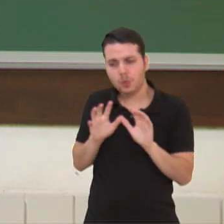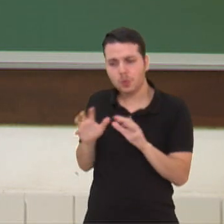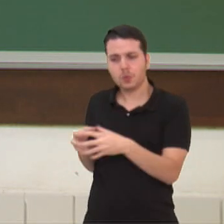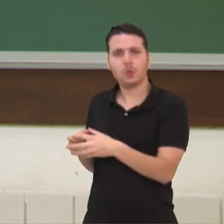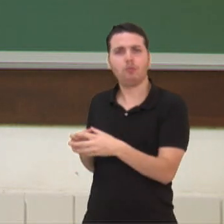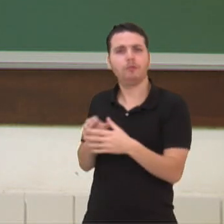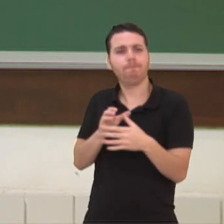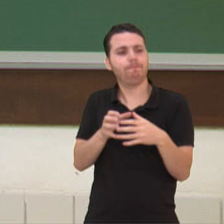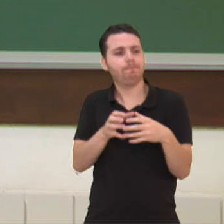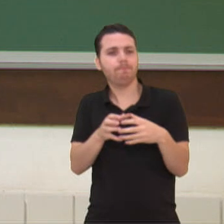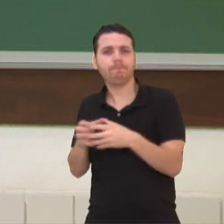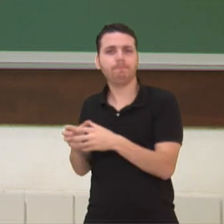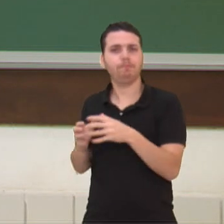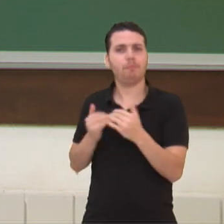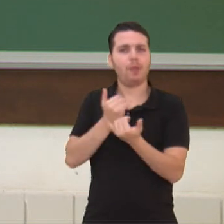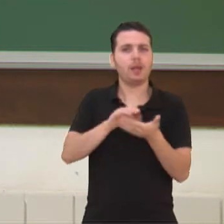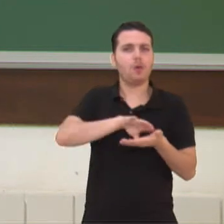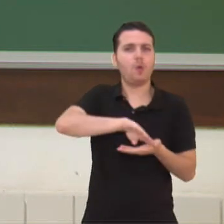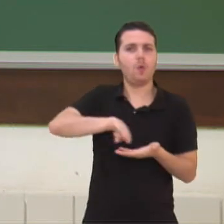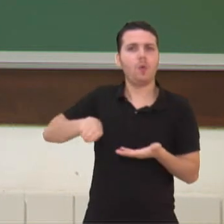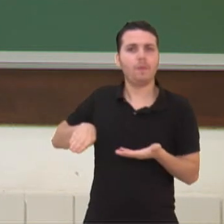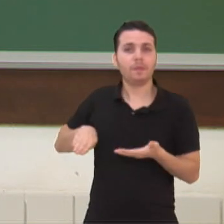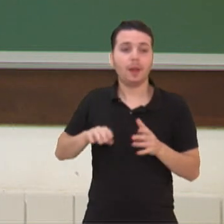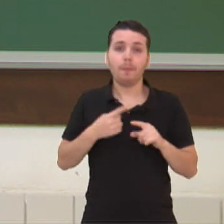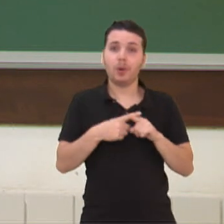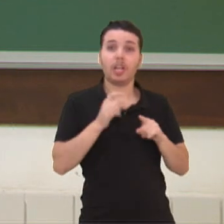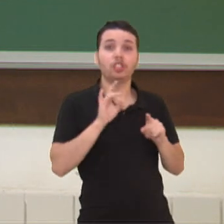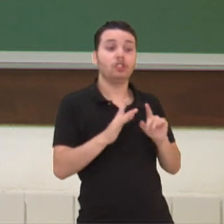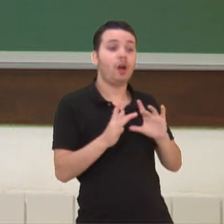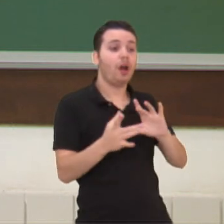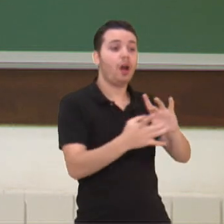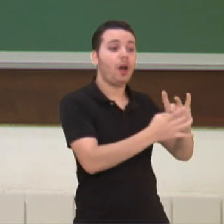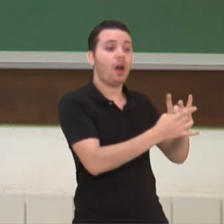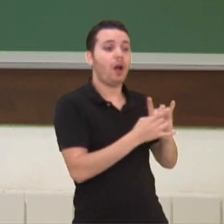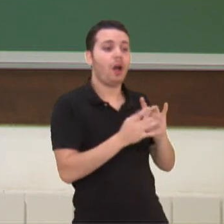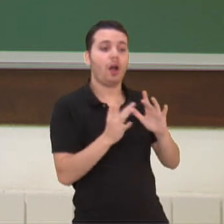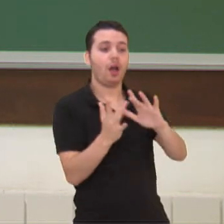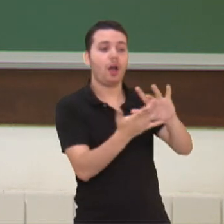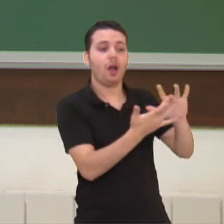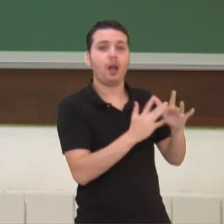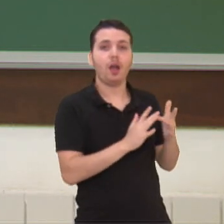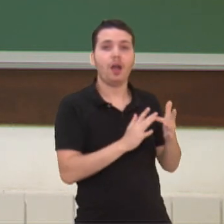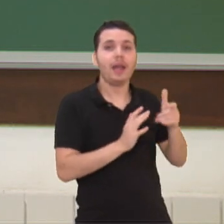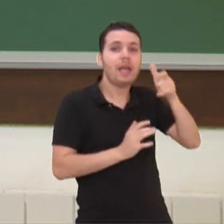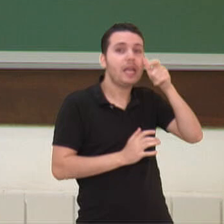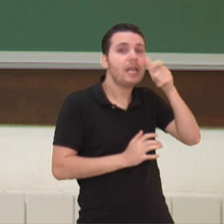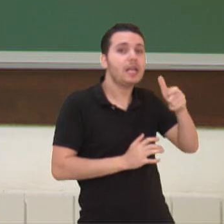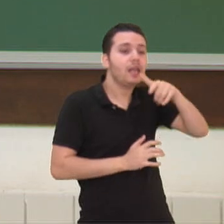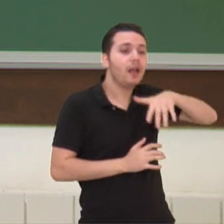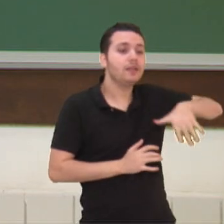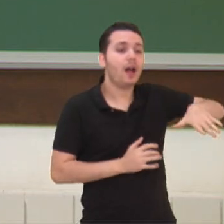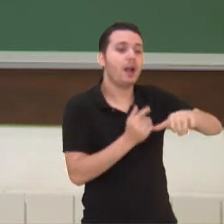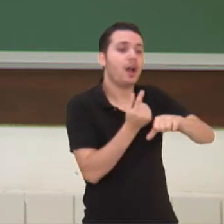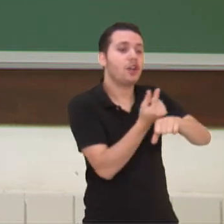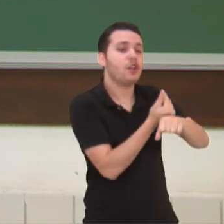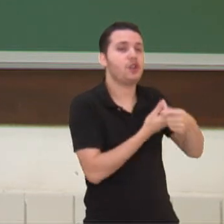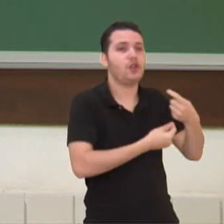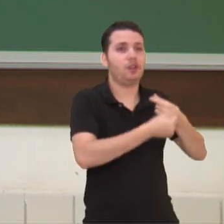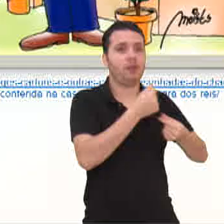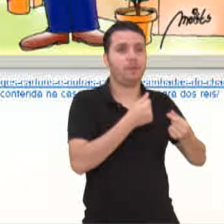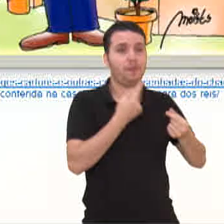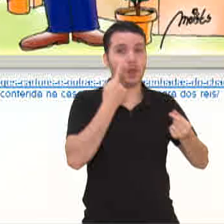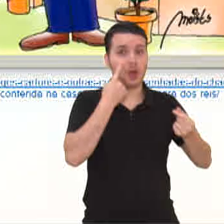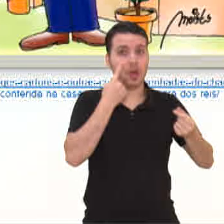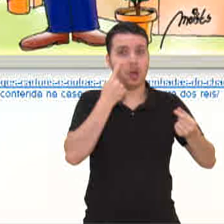de interesses, né, interesses econômicos aí, né. Então, nós percebemos aqui claramente nessa foto